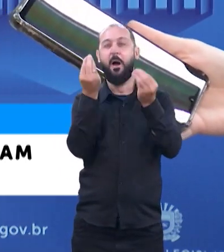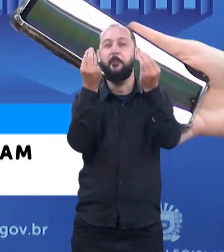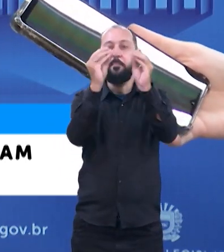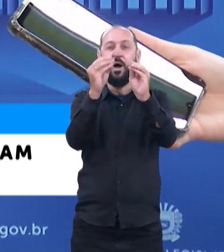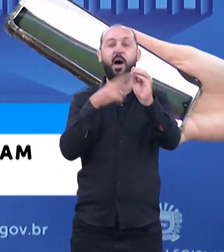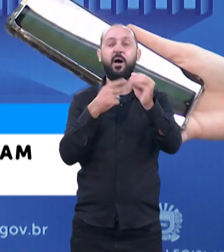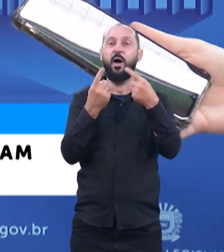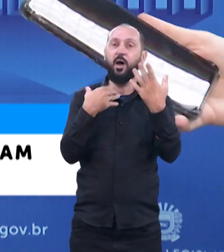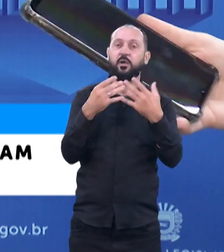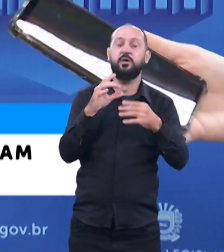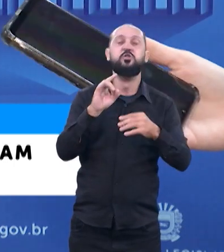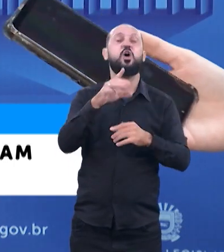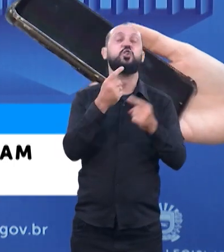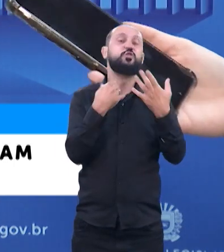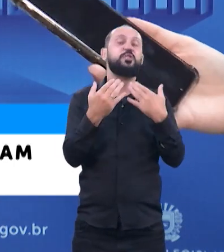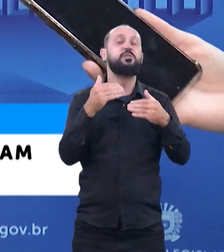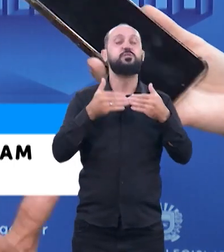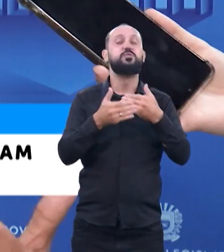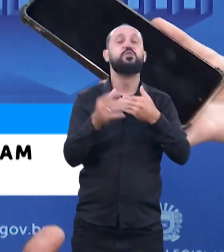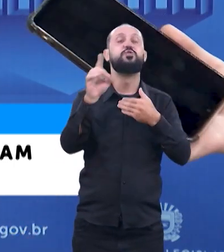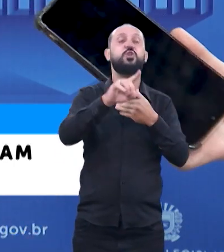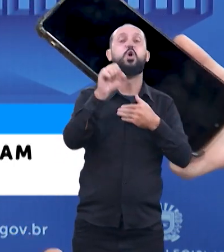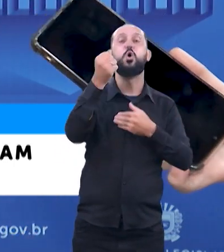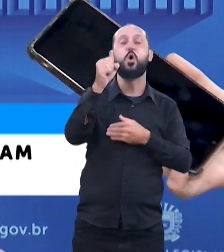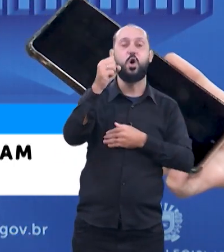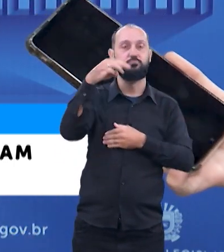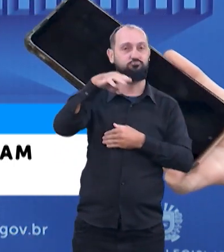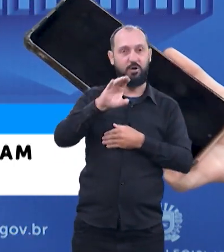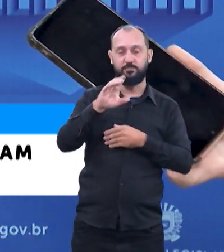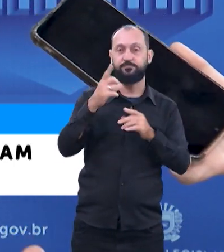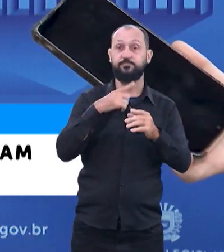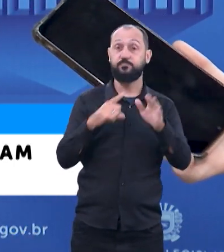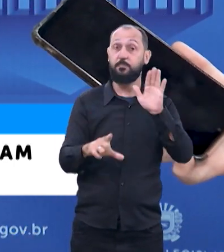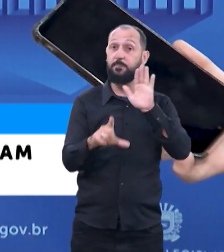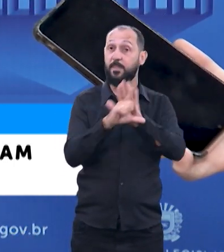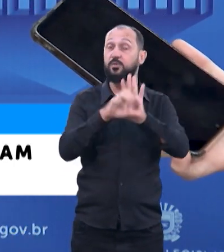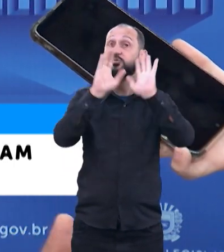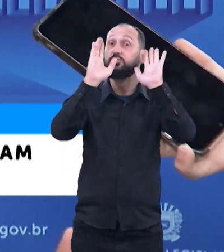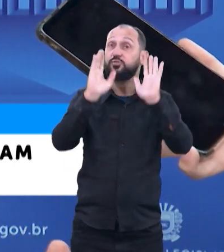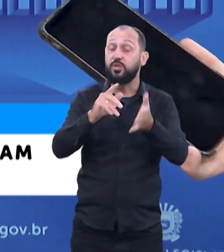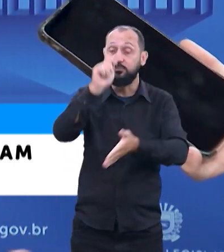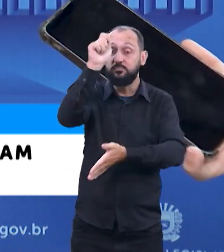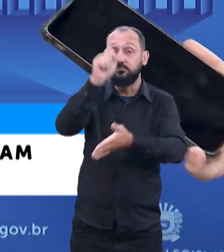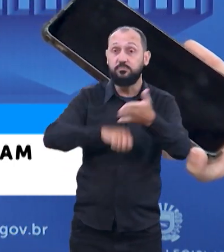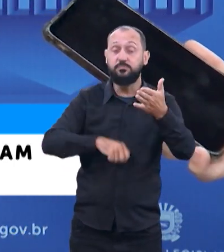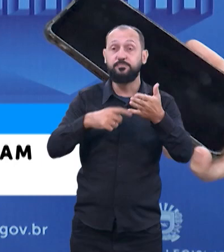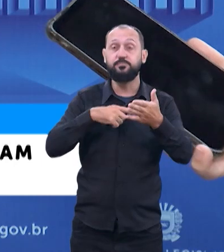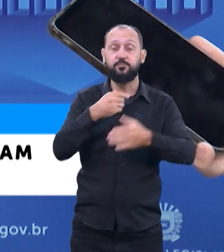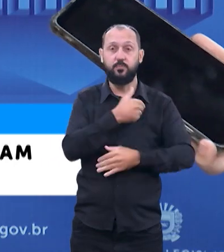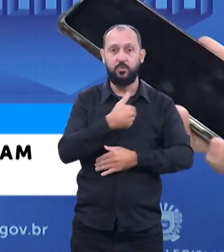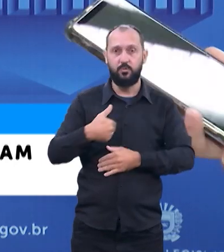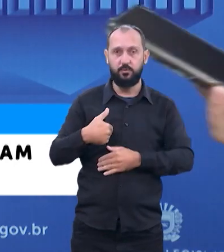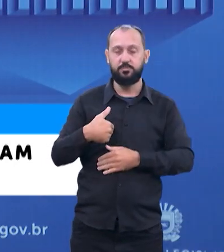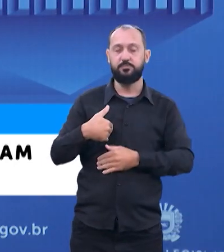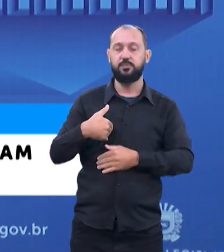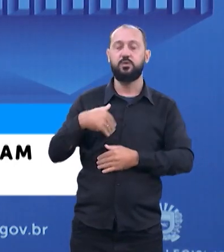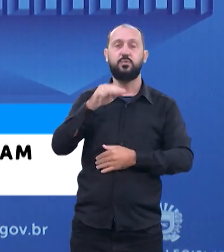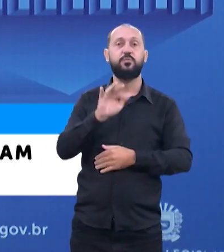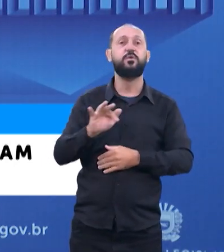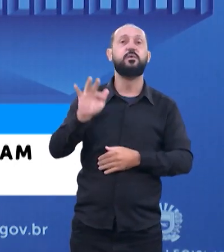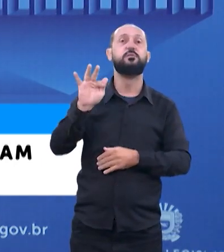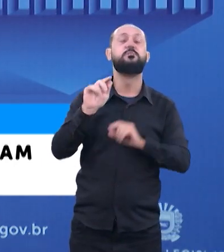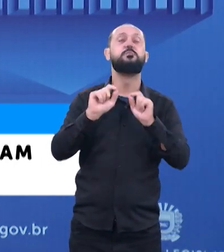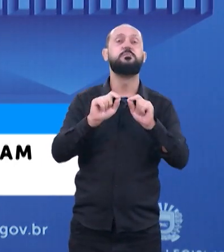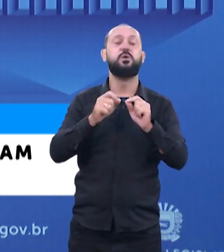venha a ser discutido só no 8 de março. E nós temos agora uma lei que já foi sancionada pelo governo do Distrito